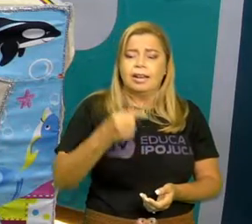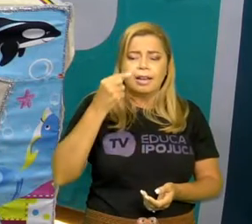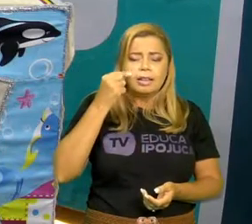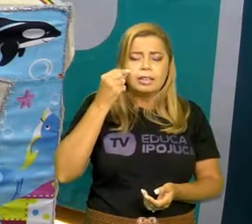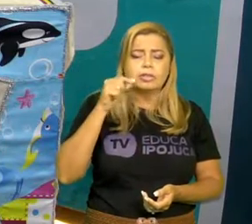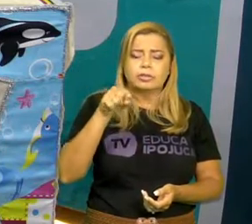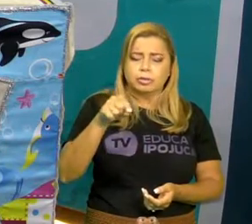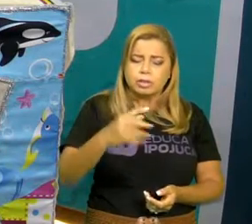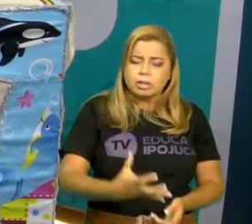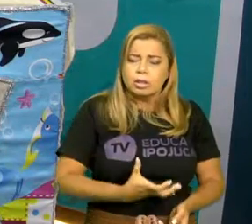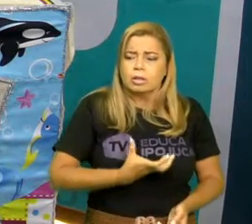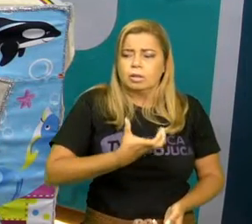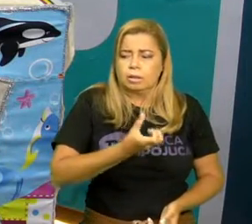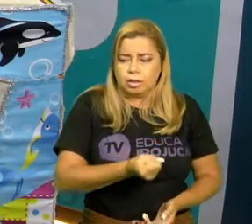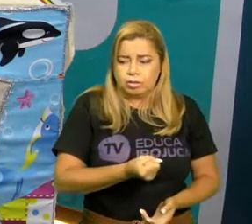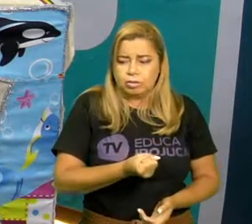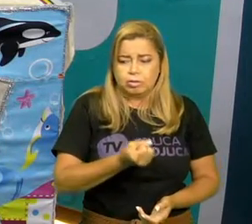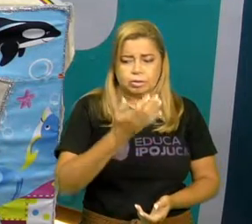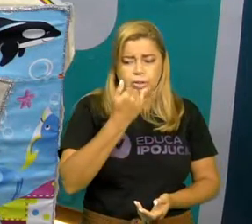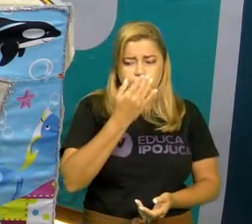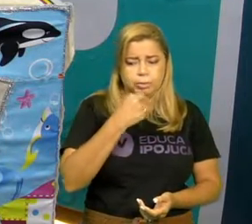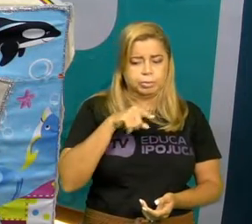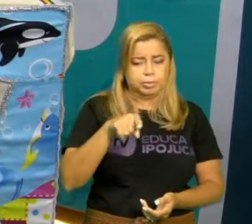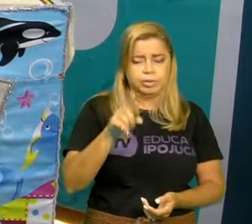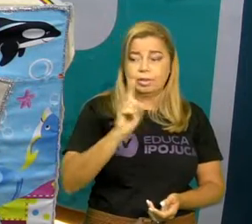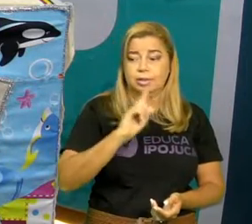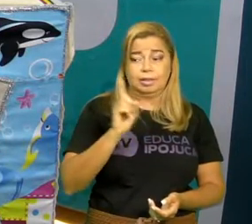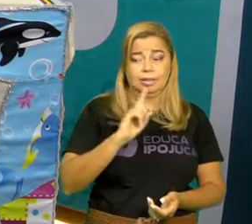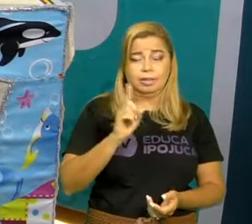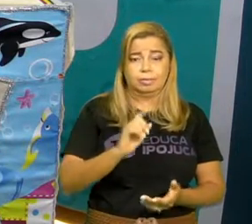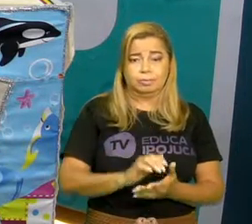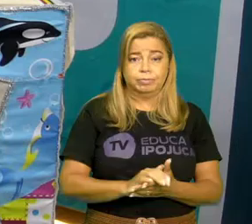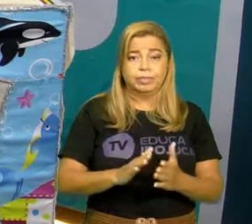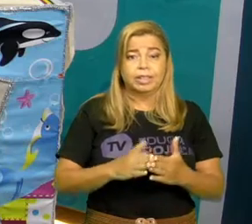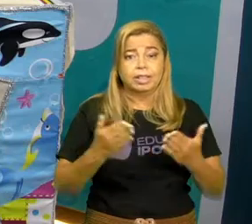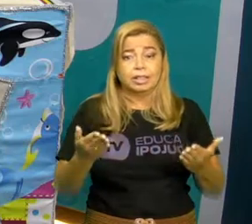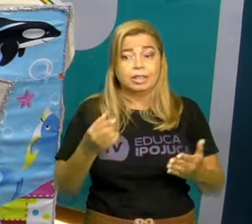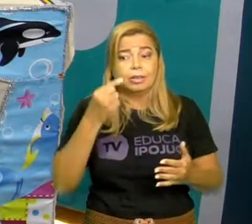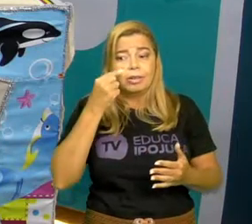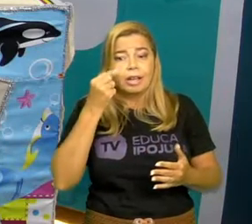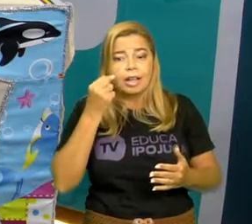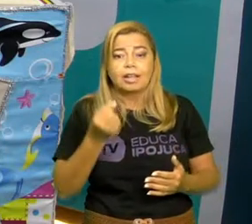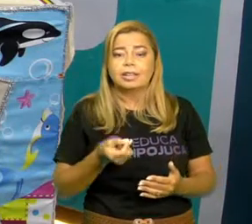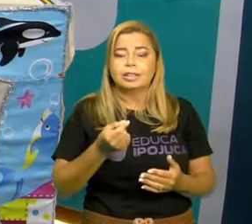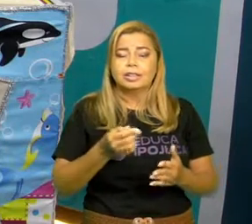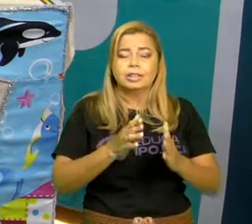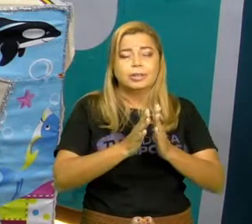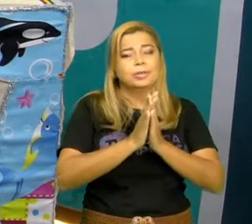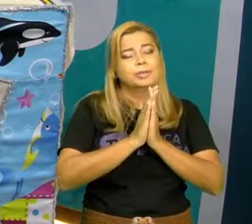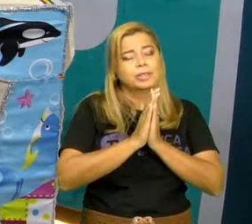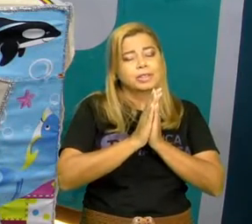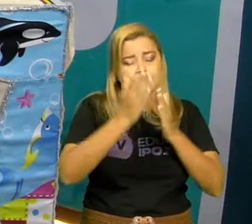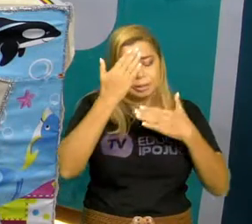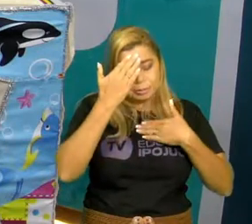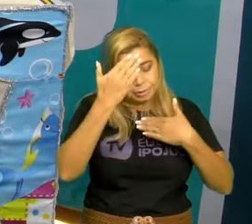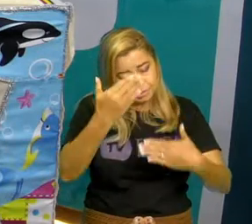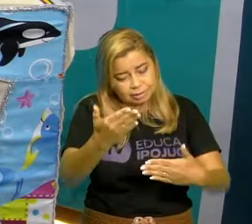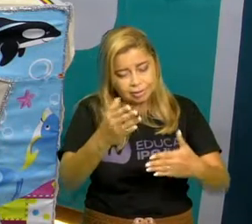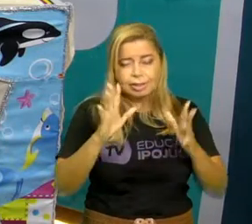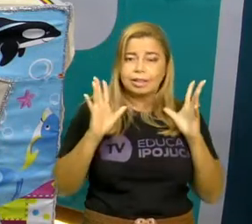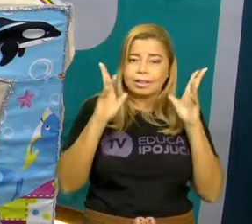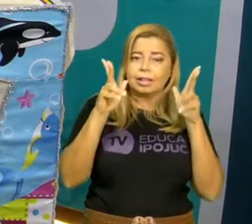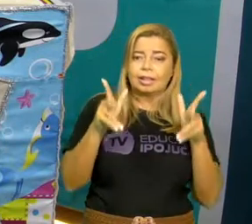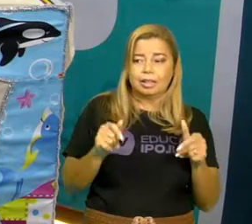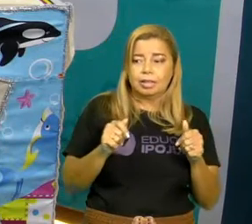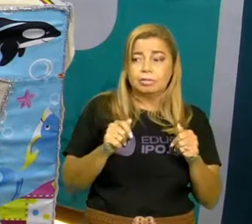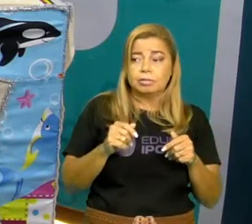corajoso. Eu não vou lhe comer, tá certo? Aí o ratinho disse, muito obrigado, seu leão. Um dia, quem sabe, eu posso